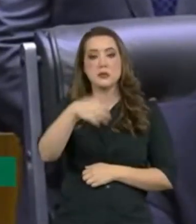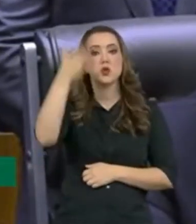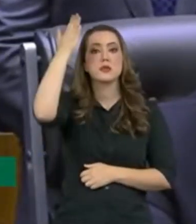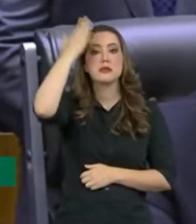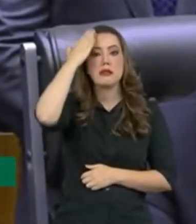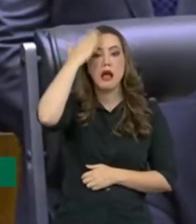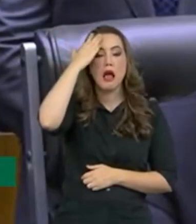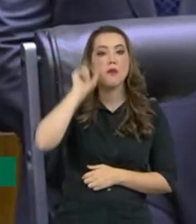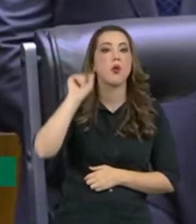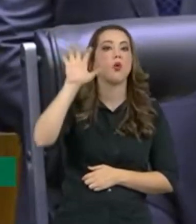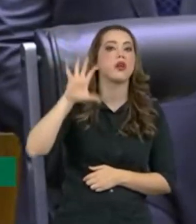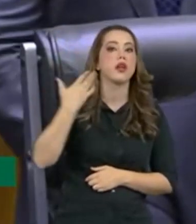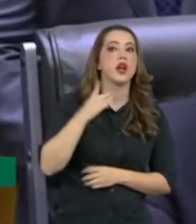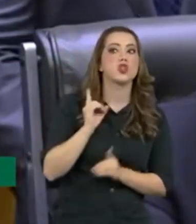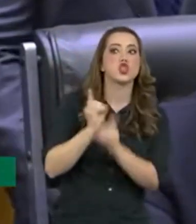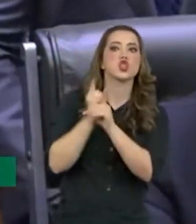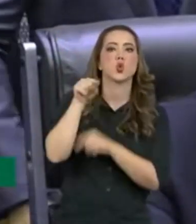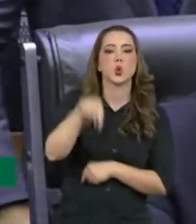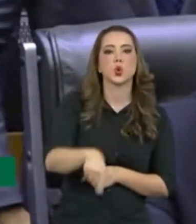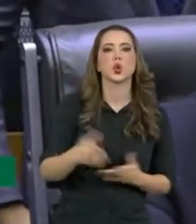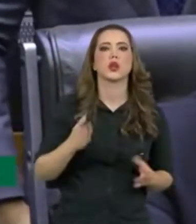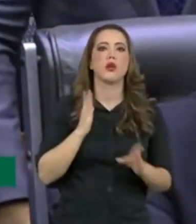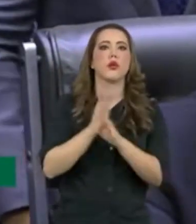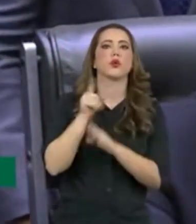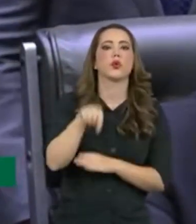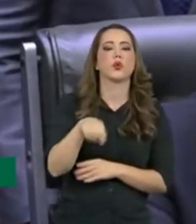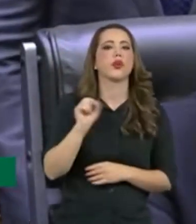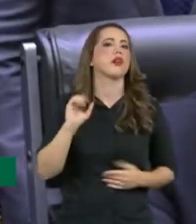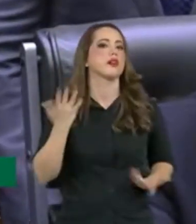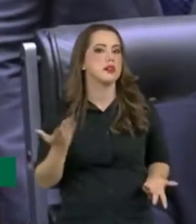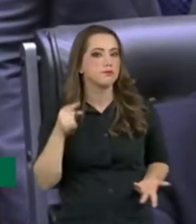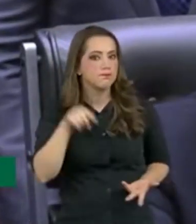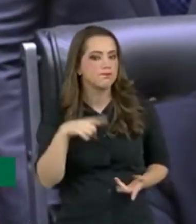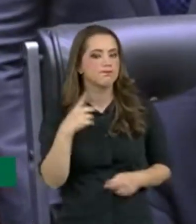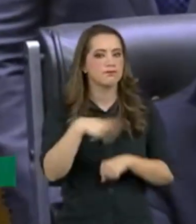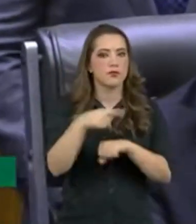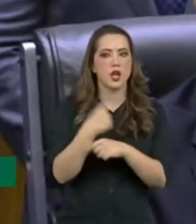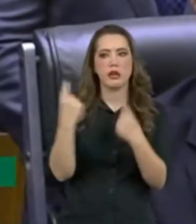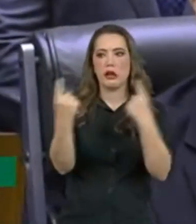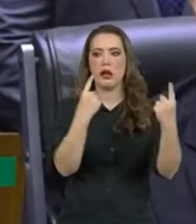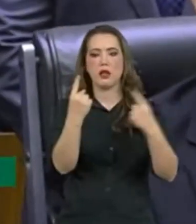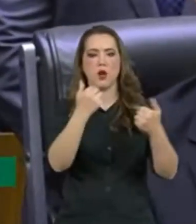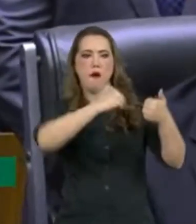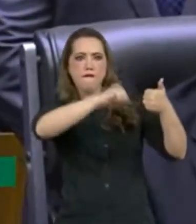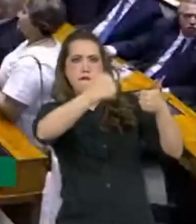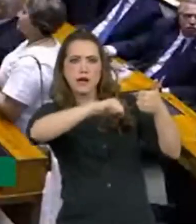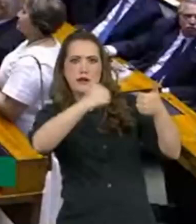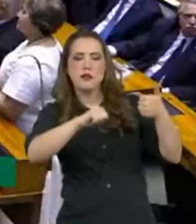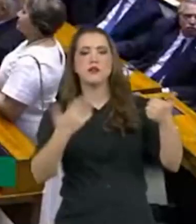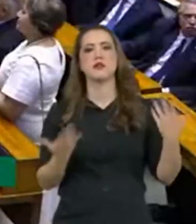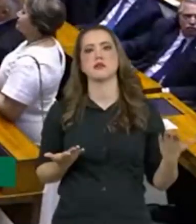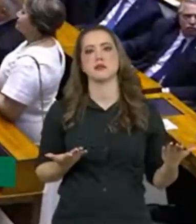como é que nós encontramos esse país e cada um faça a sua avaliação.